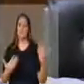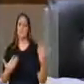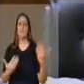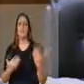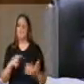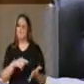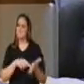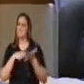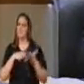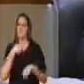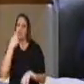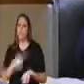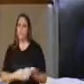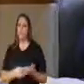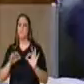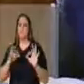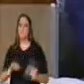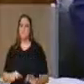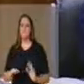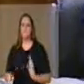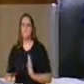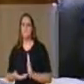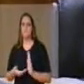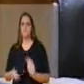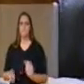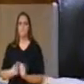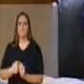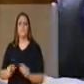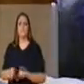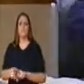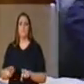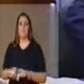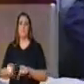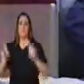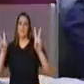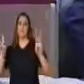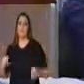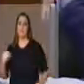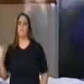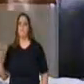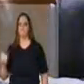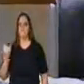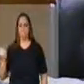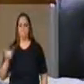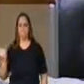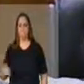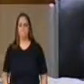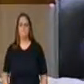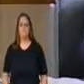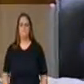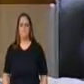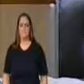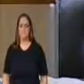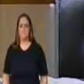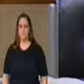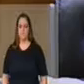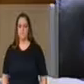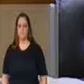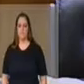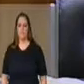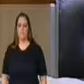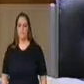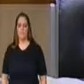demonstra o seu compromisso para com essa casa e principalmente para com o tema de tamanha relevância. Portanto,